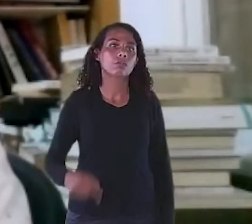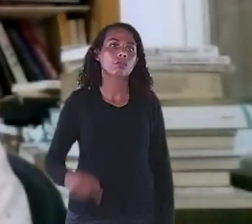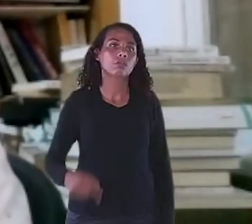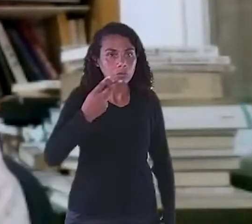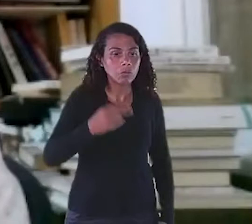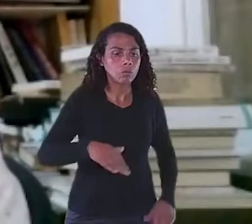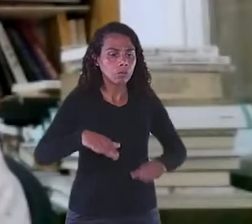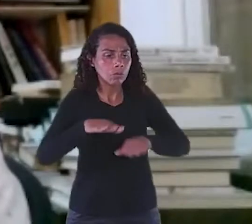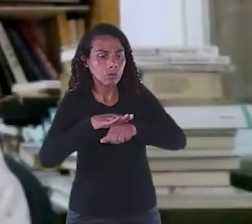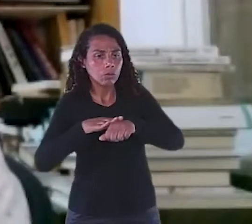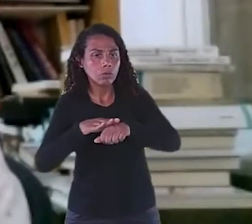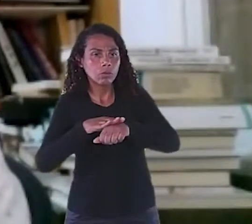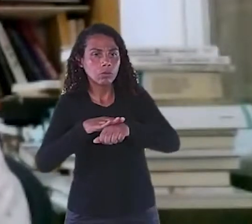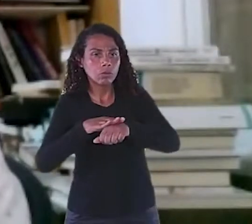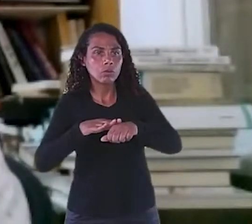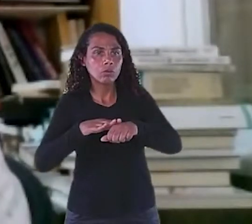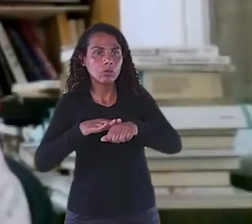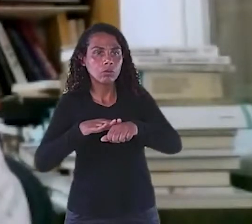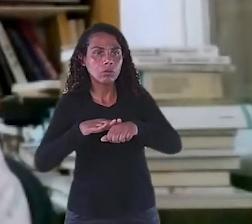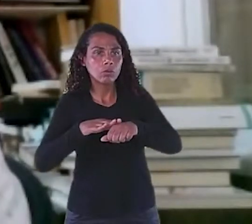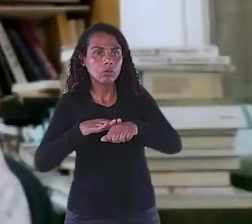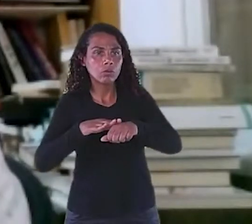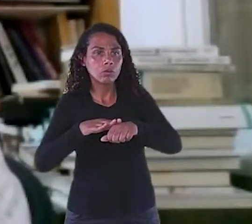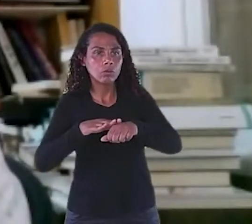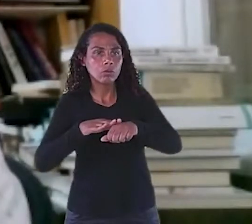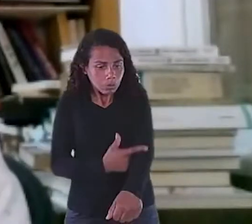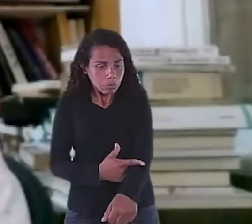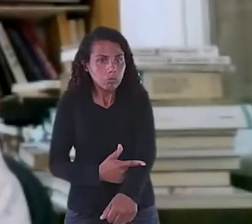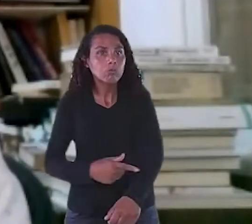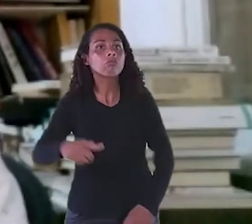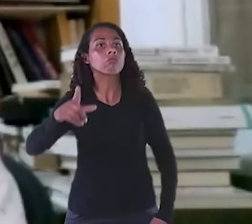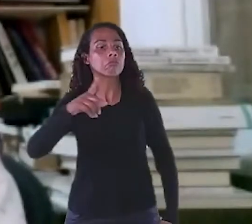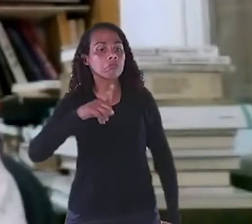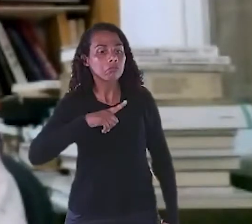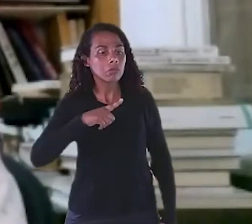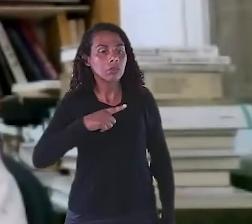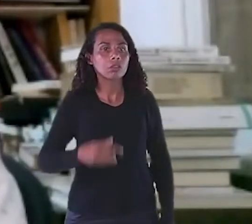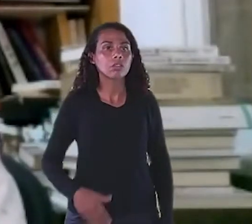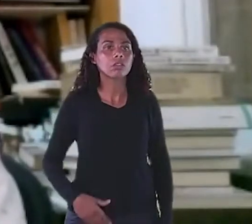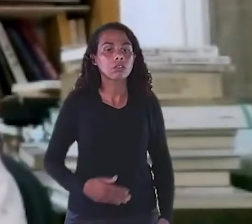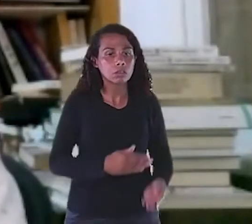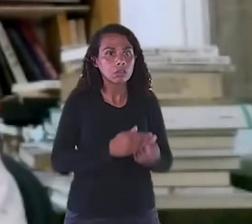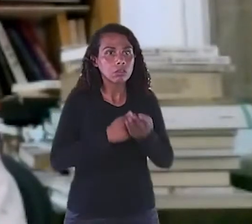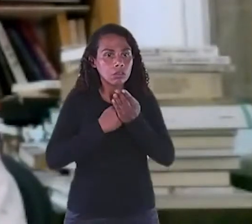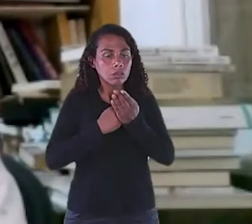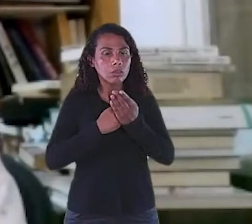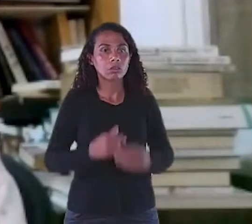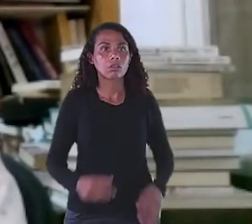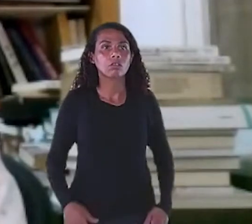hoje, os livros que eu deveria ler para me tornar um grande escritor.